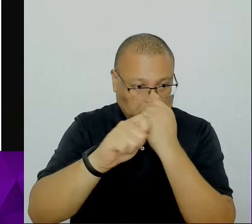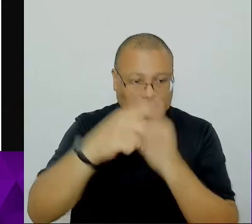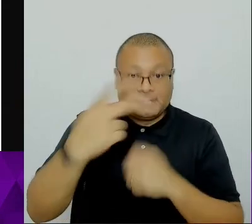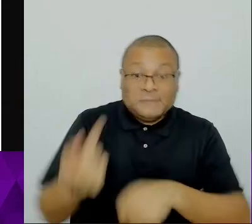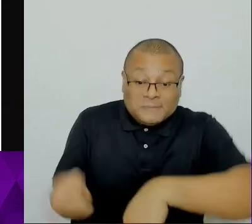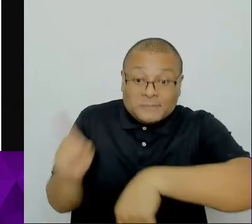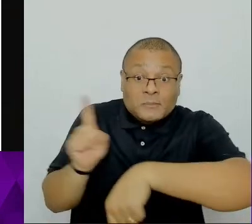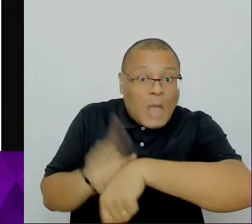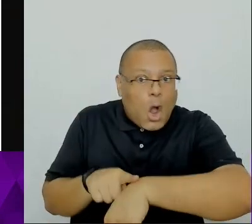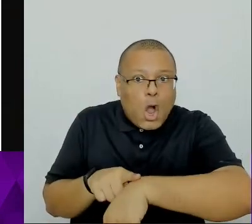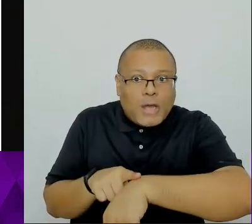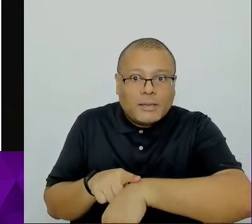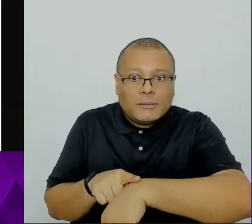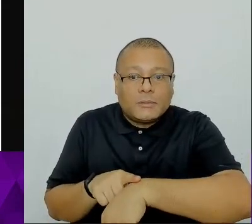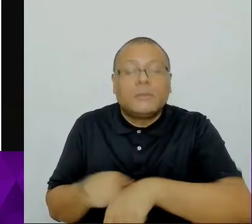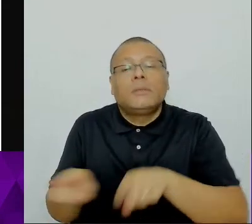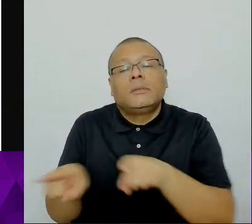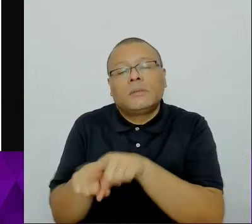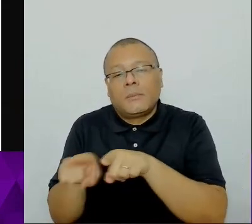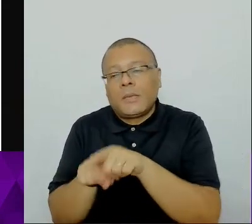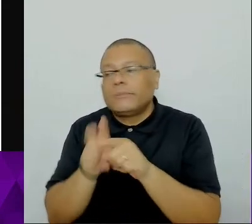real, quanto